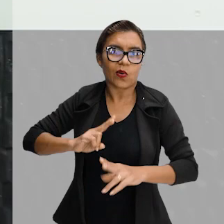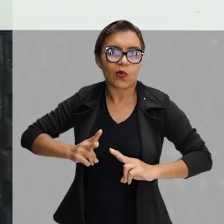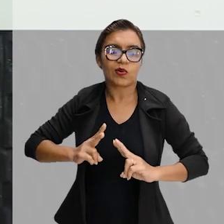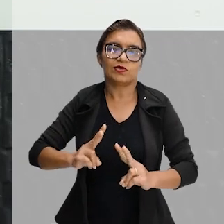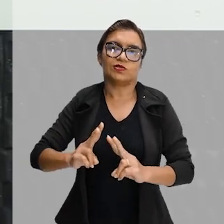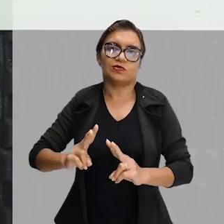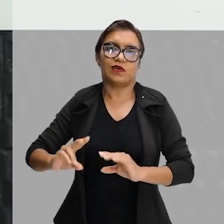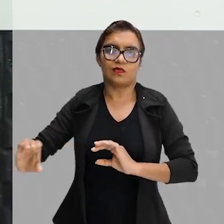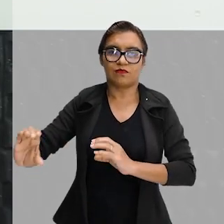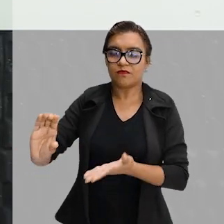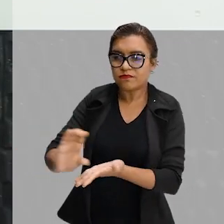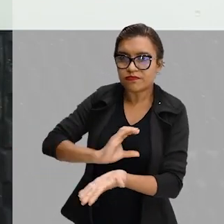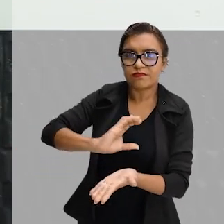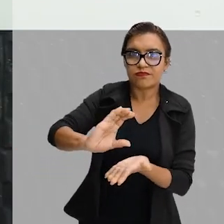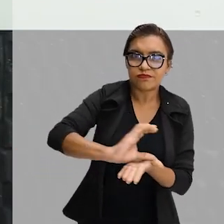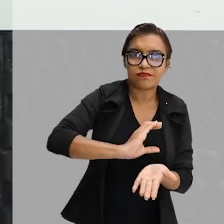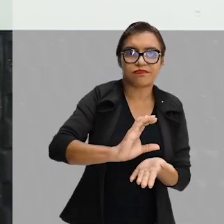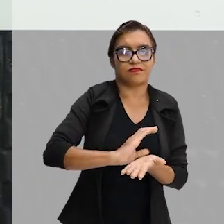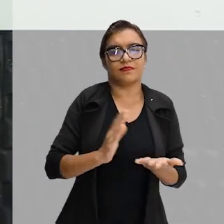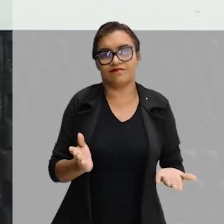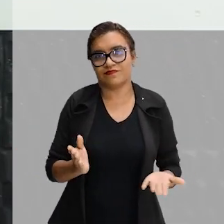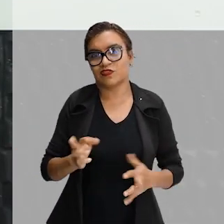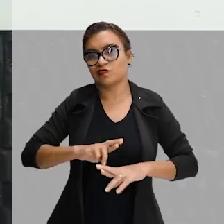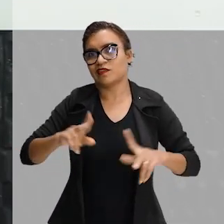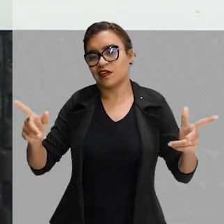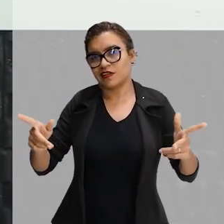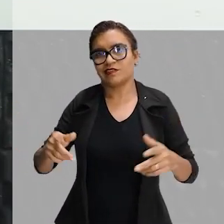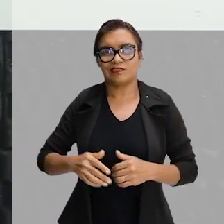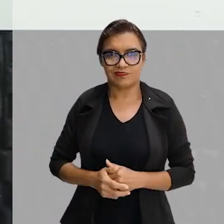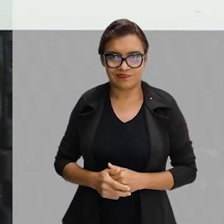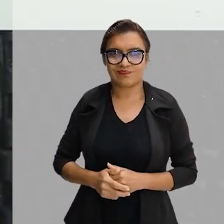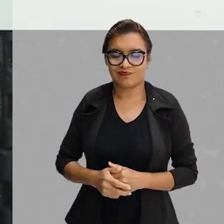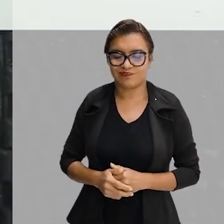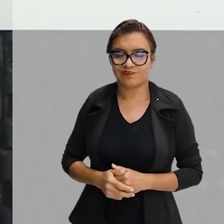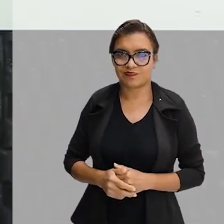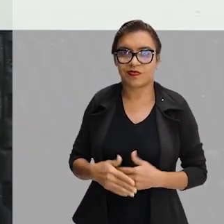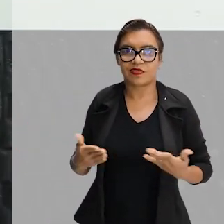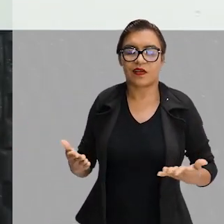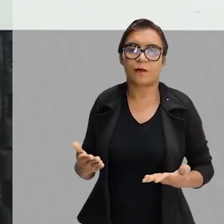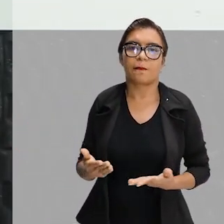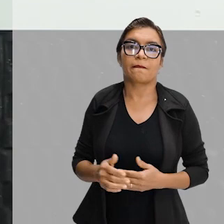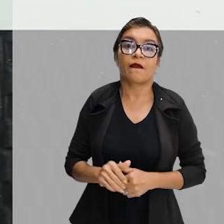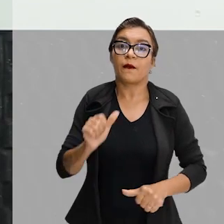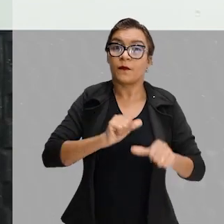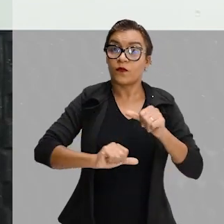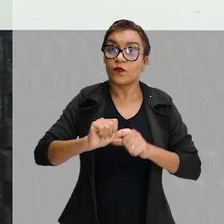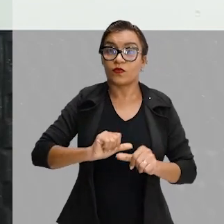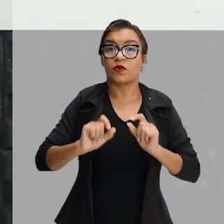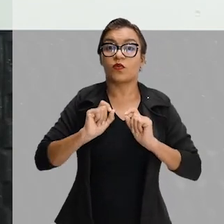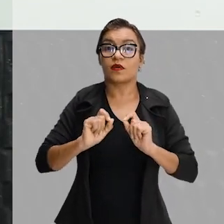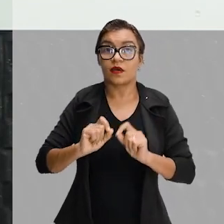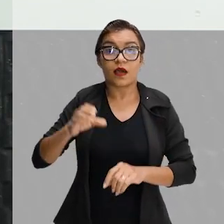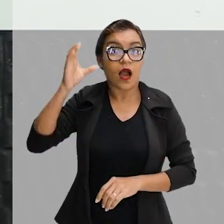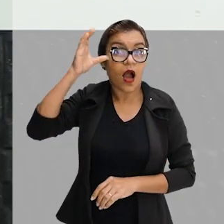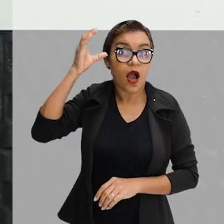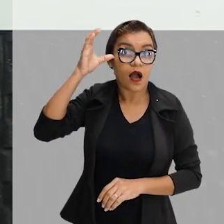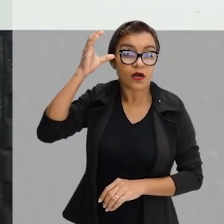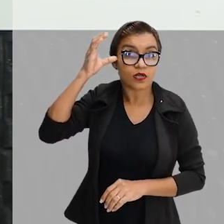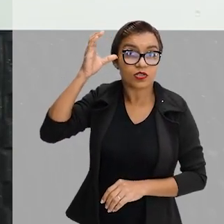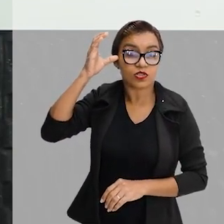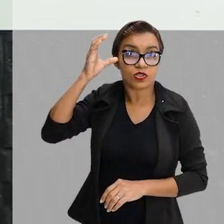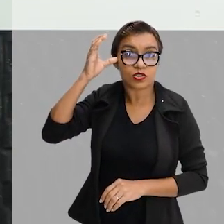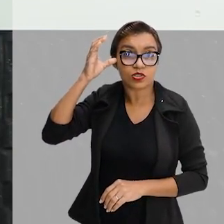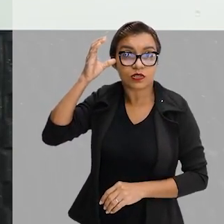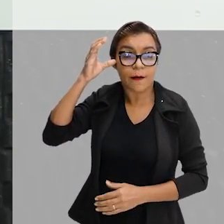resultado, sai os BRICS e entra hoje os tigres asiáticos. Gente, a China não perdeu